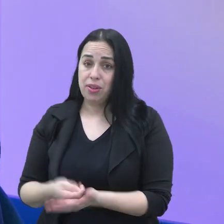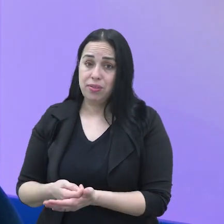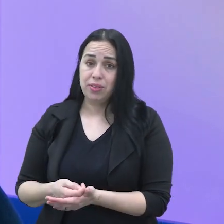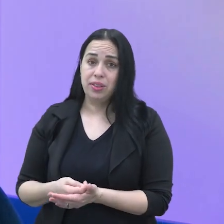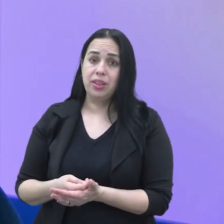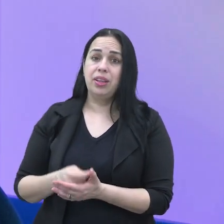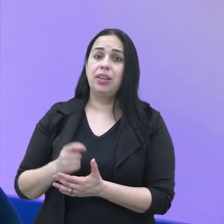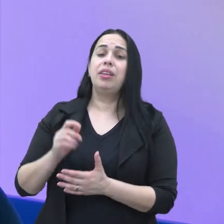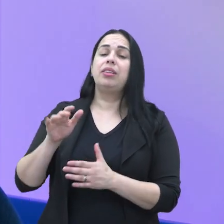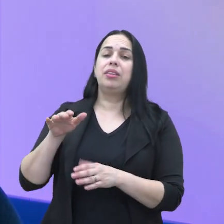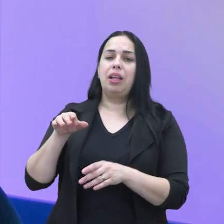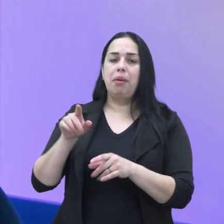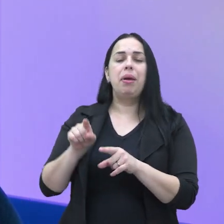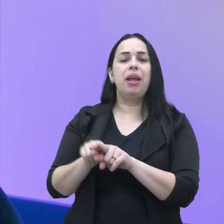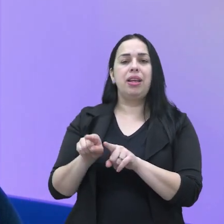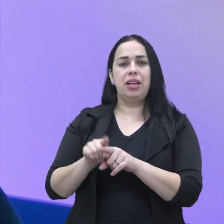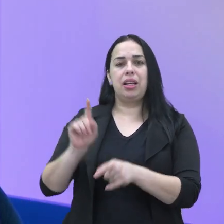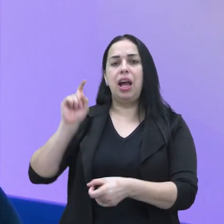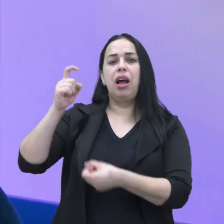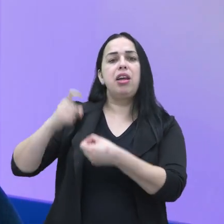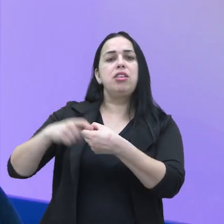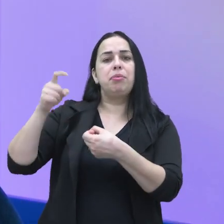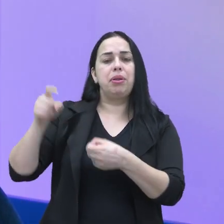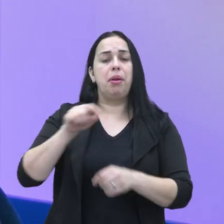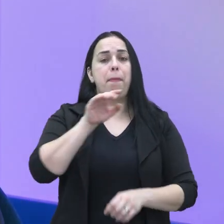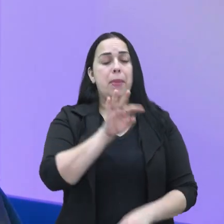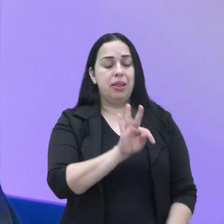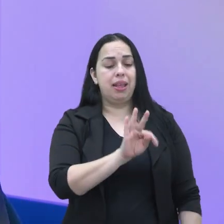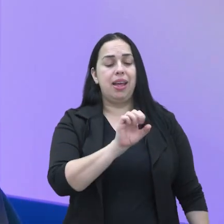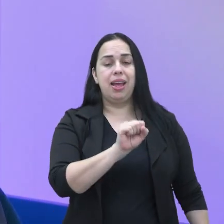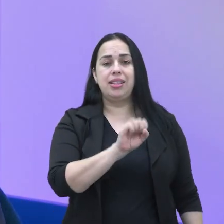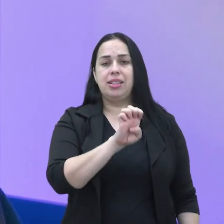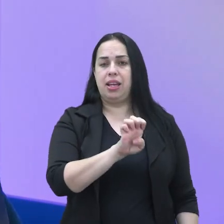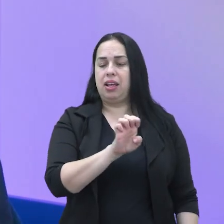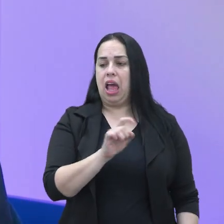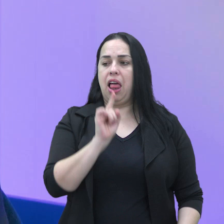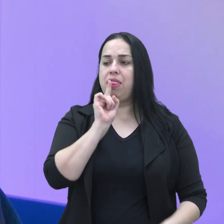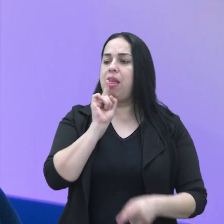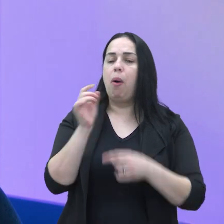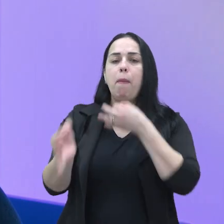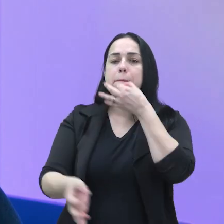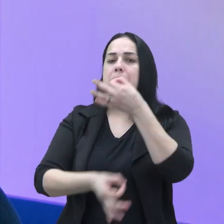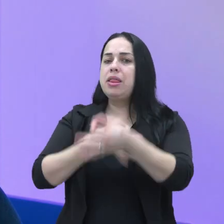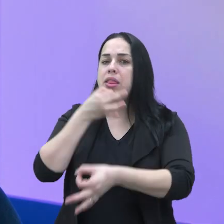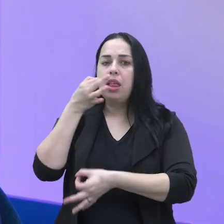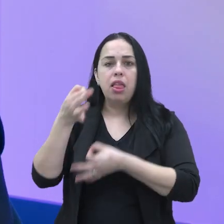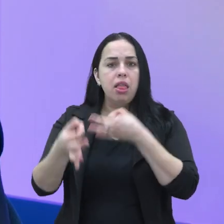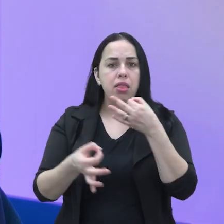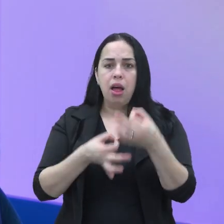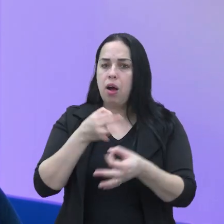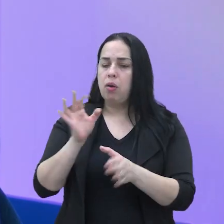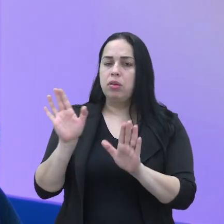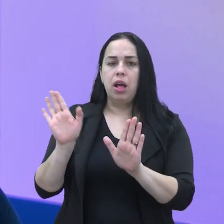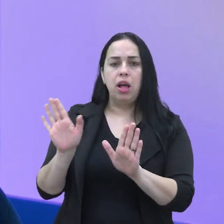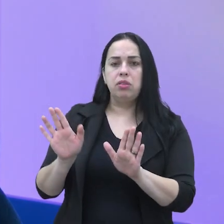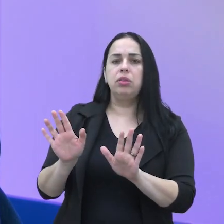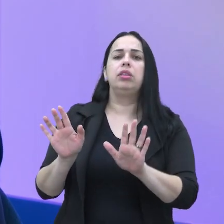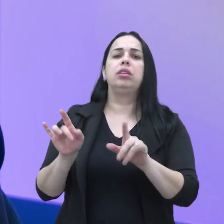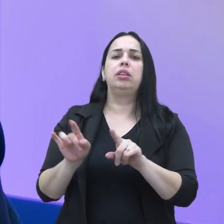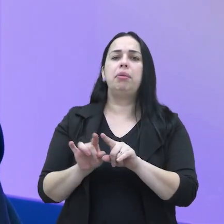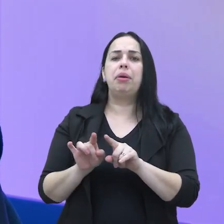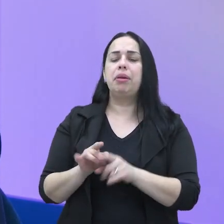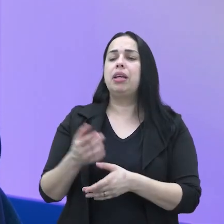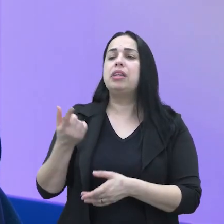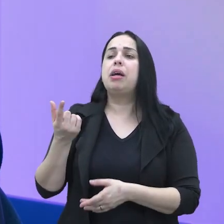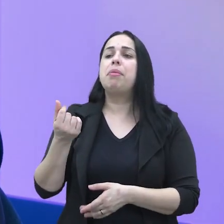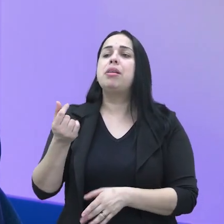corpus, é uma decisão dentro do âmbito da autonomia partidária. A Justiça Eleitoral ela não consegue reprimir um partido